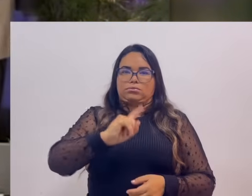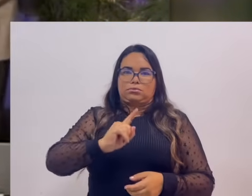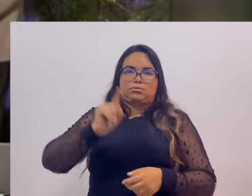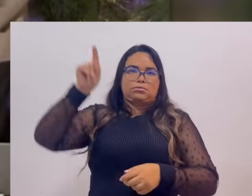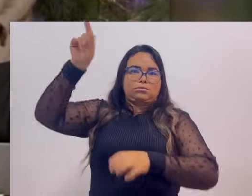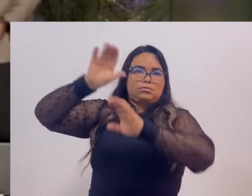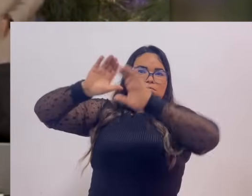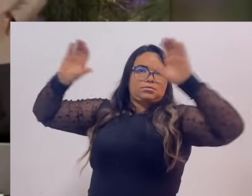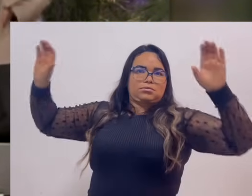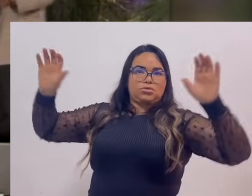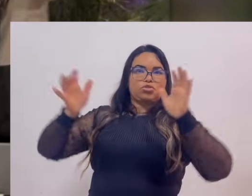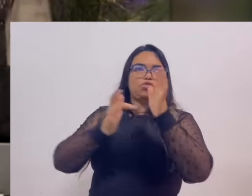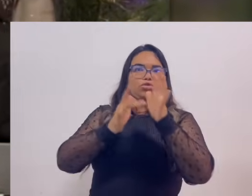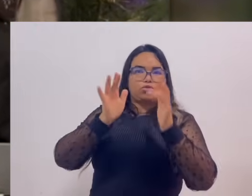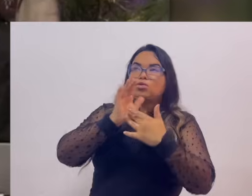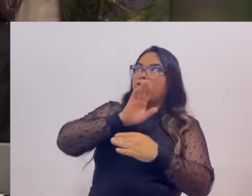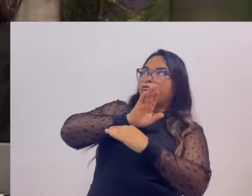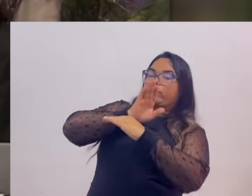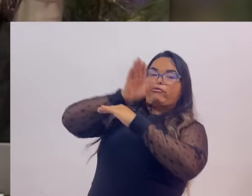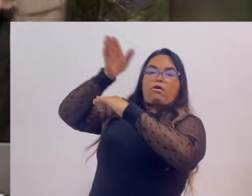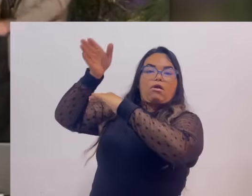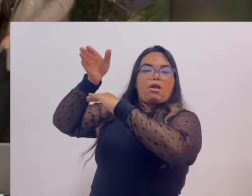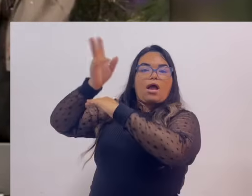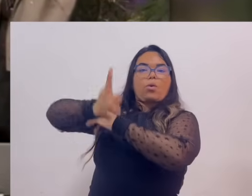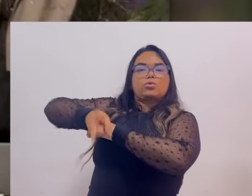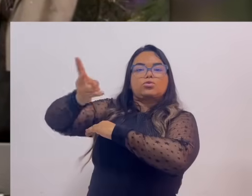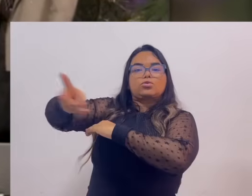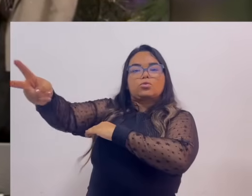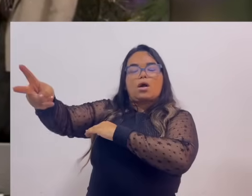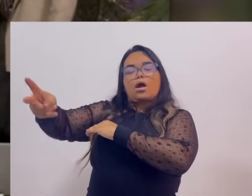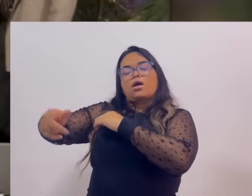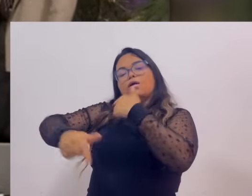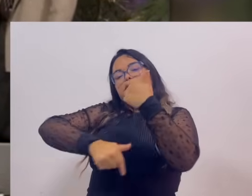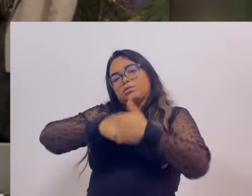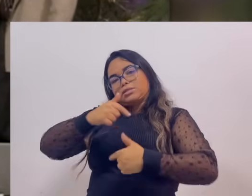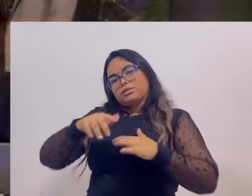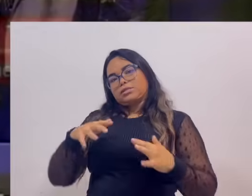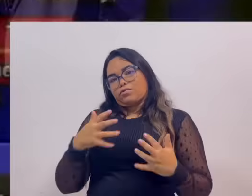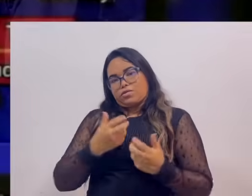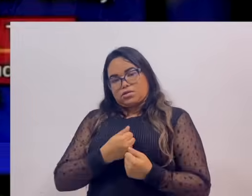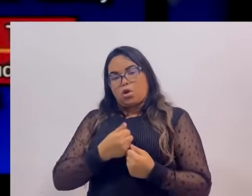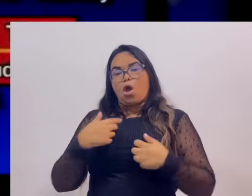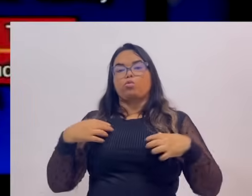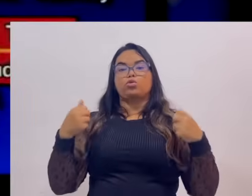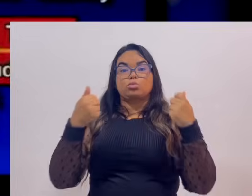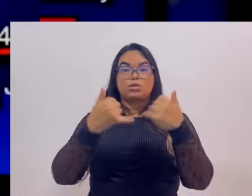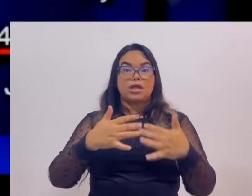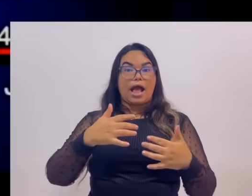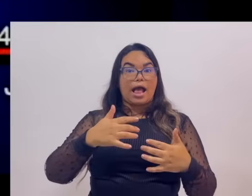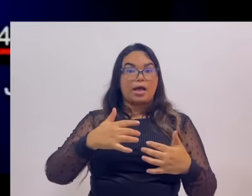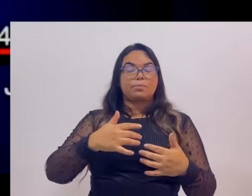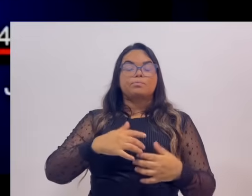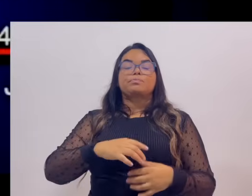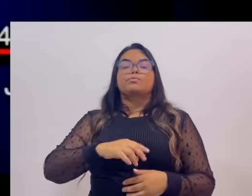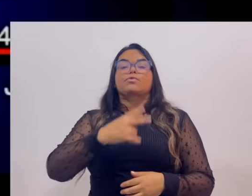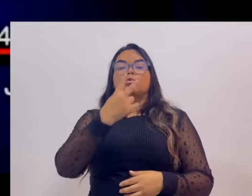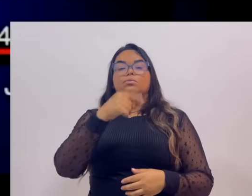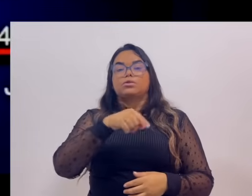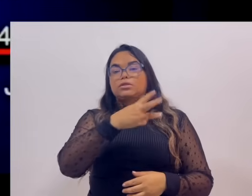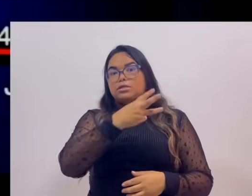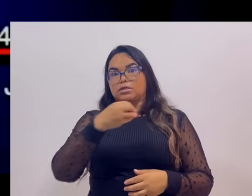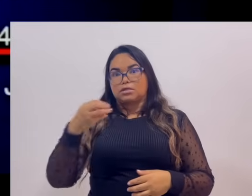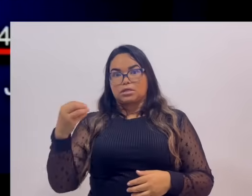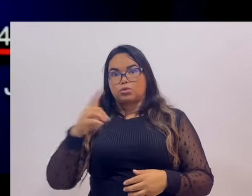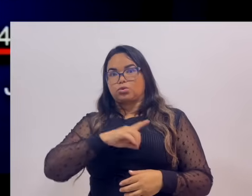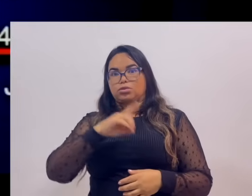e começará a purificação do santuário e nós trataremos desta profecia dos dois mil e trezentos anos em uma